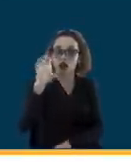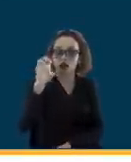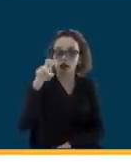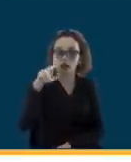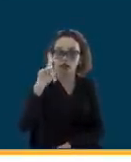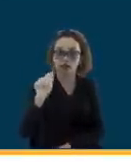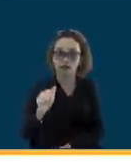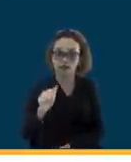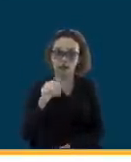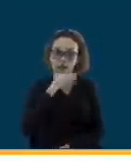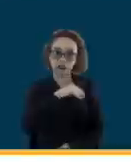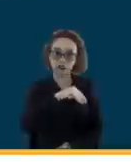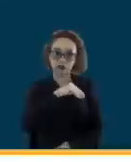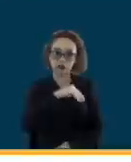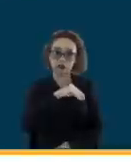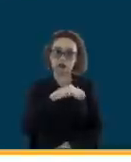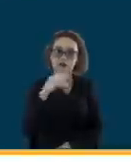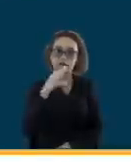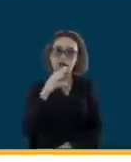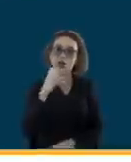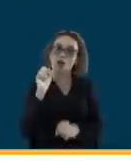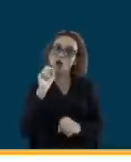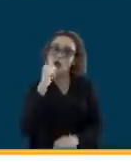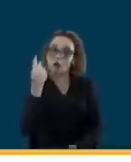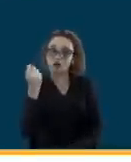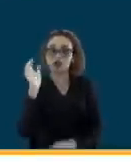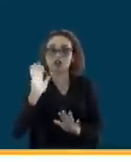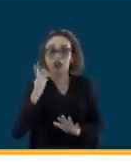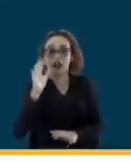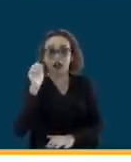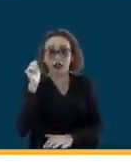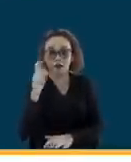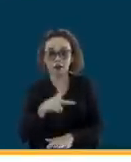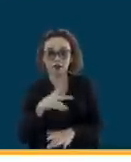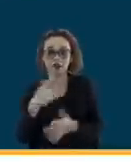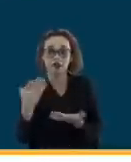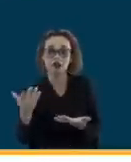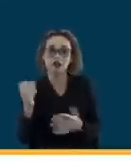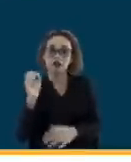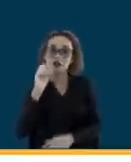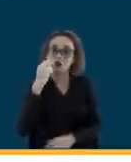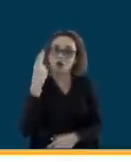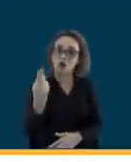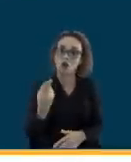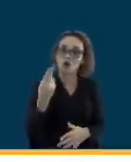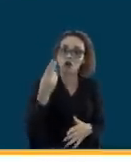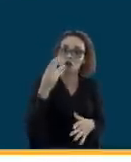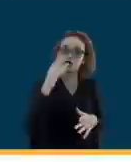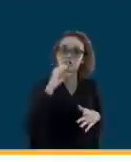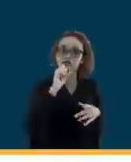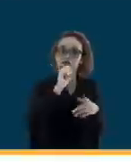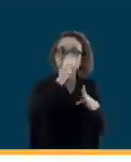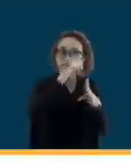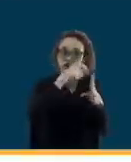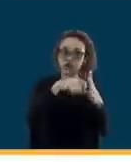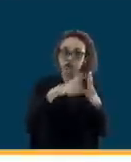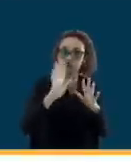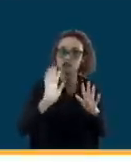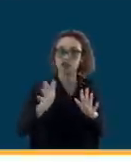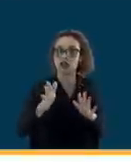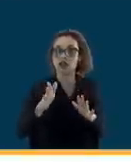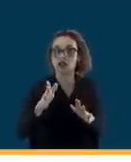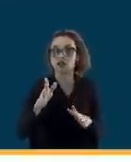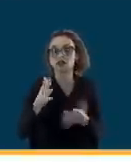têm uma aposentadoria, ou recebem uma prestação continuada, nem são aquelas pessoas, né,